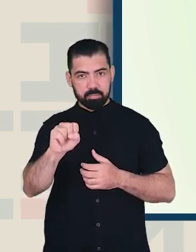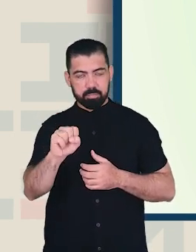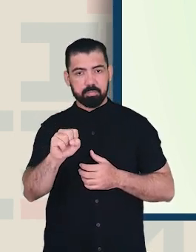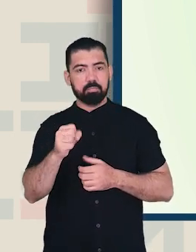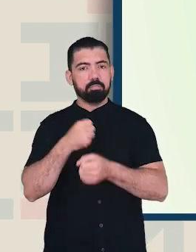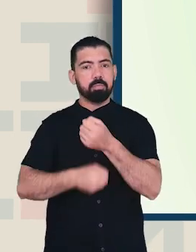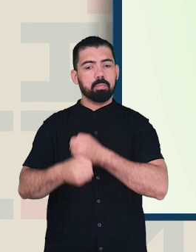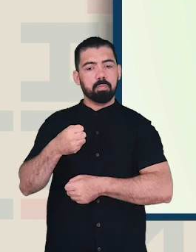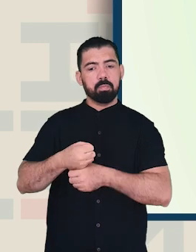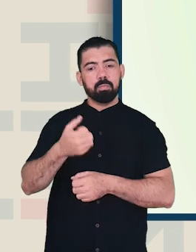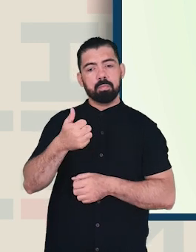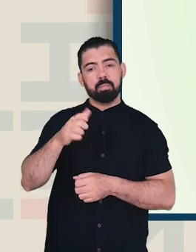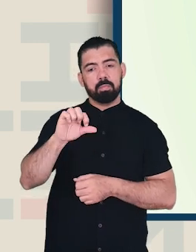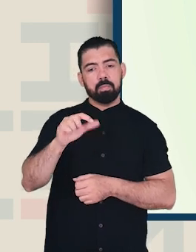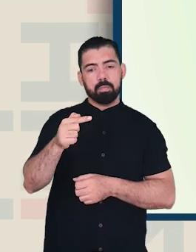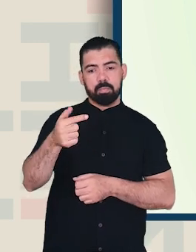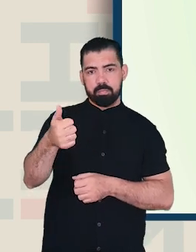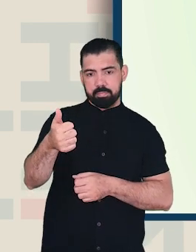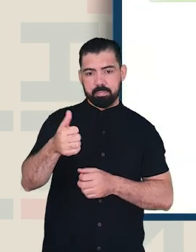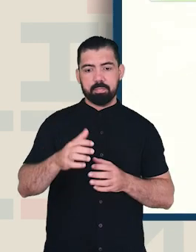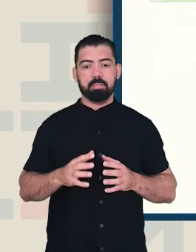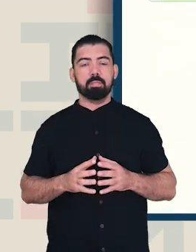71. Uhum.